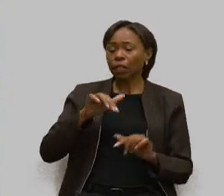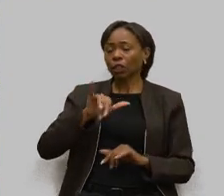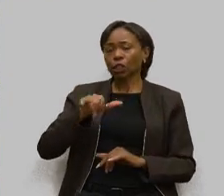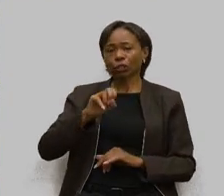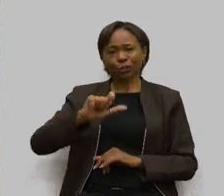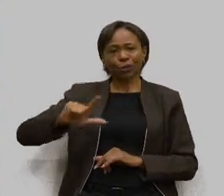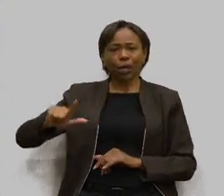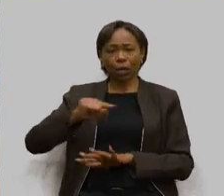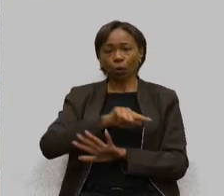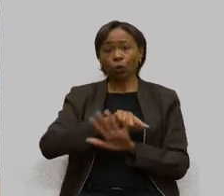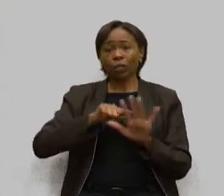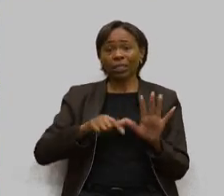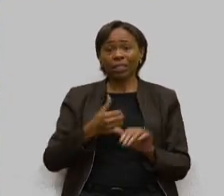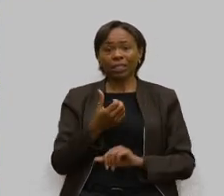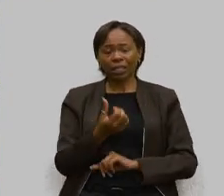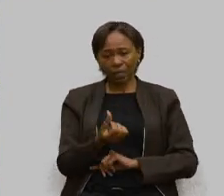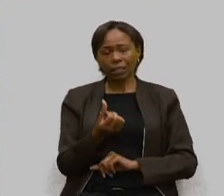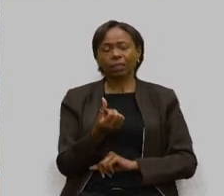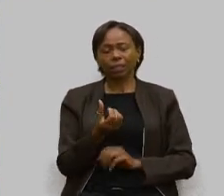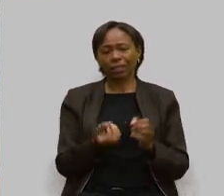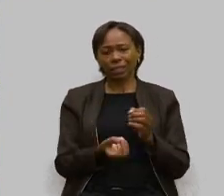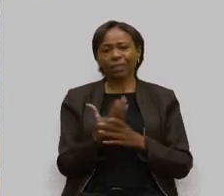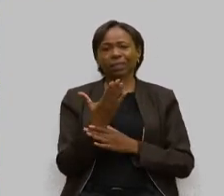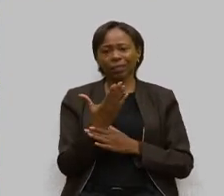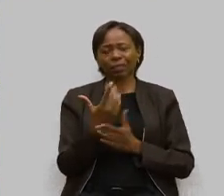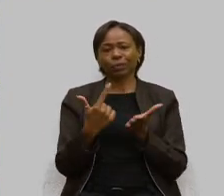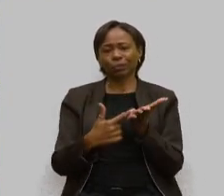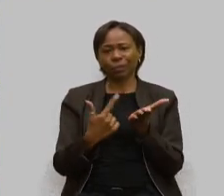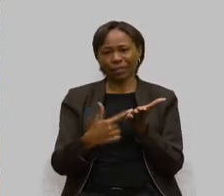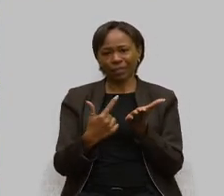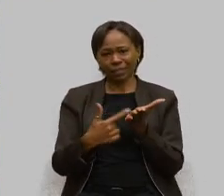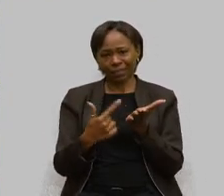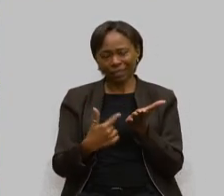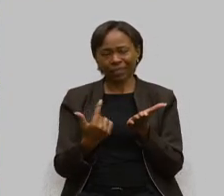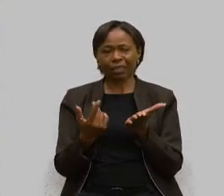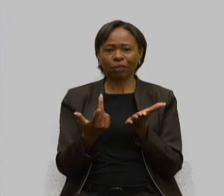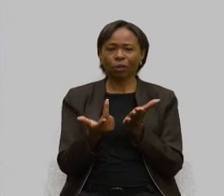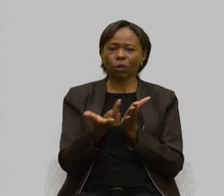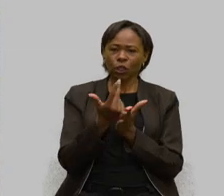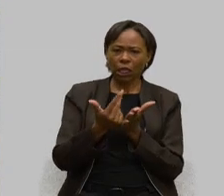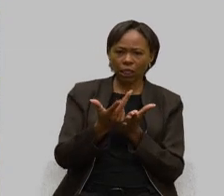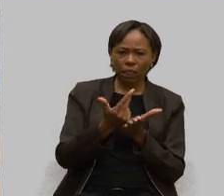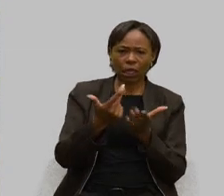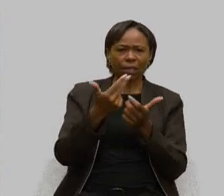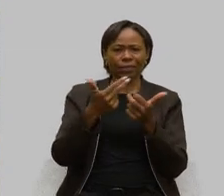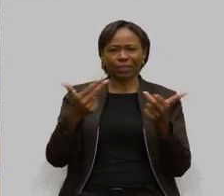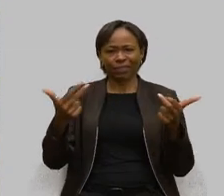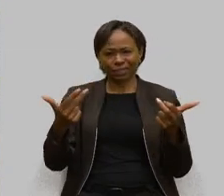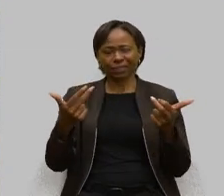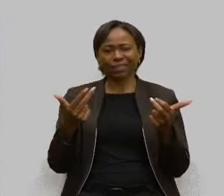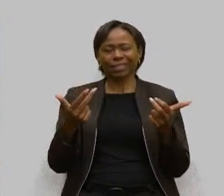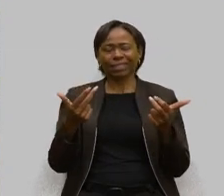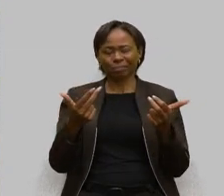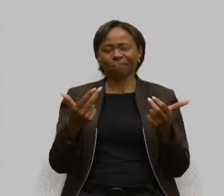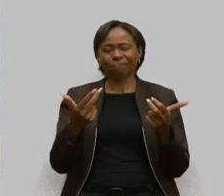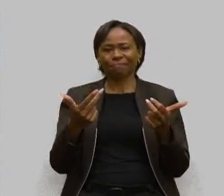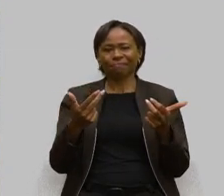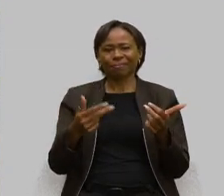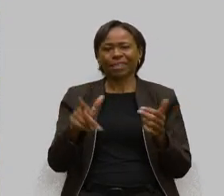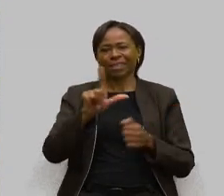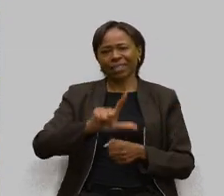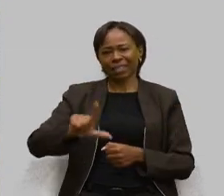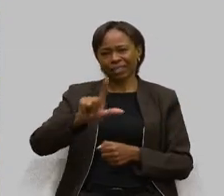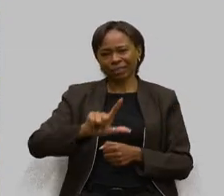produziram essa beleza aí de de de livro que fica aí pros anais da literatura da pessoa com